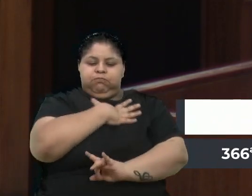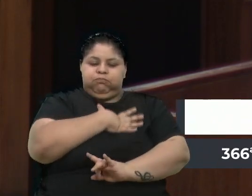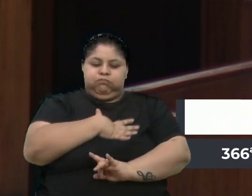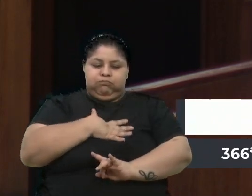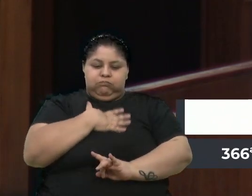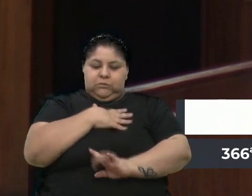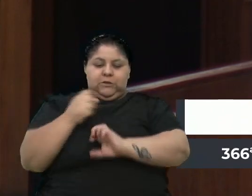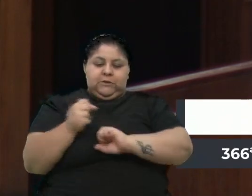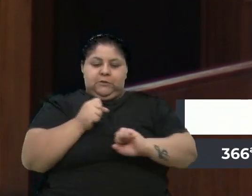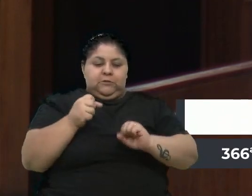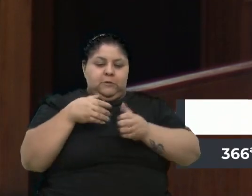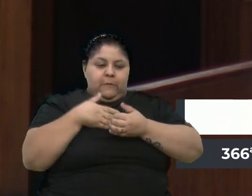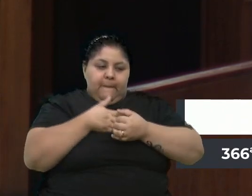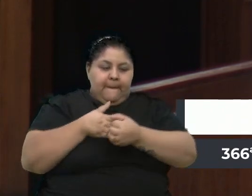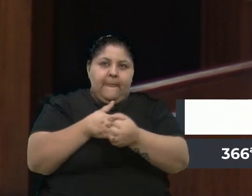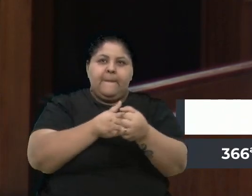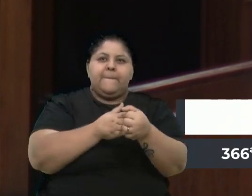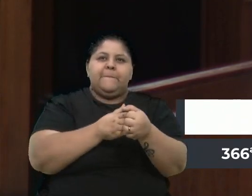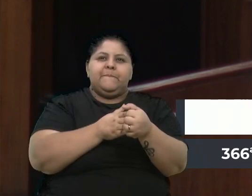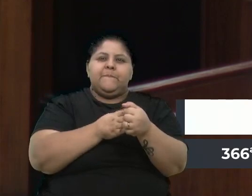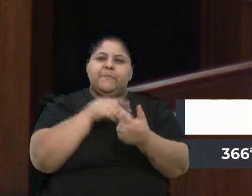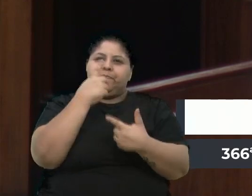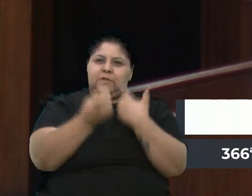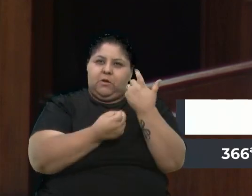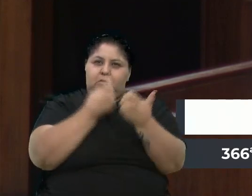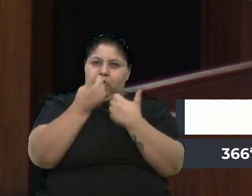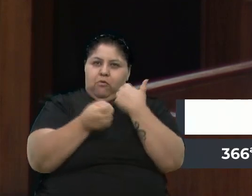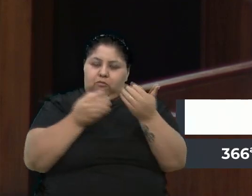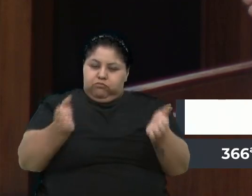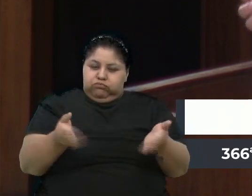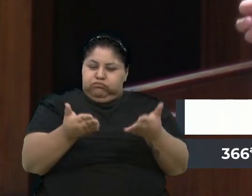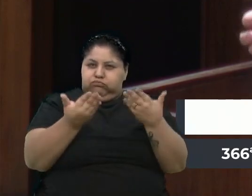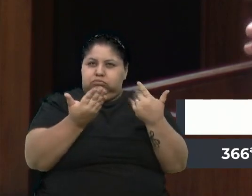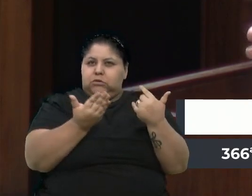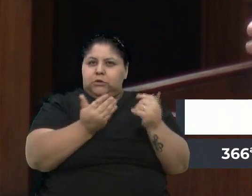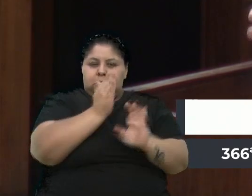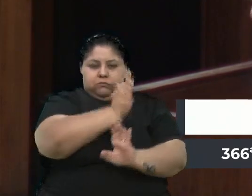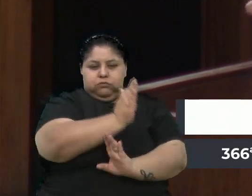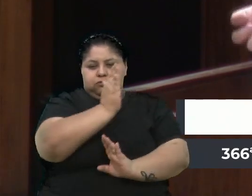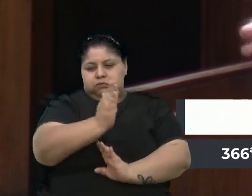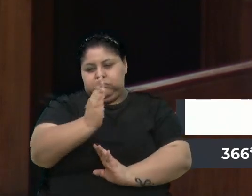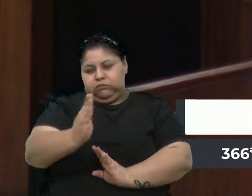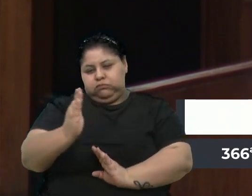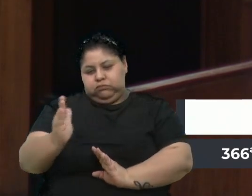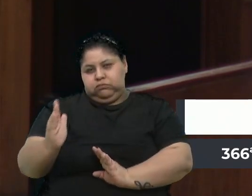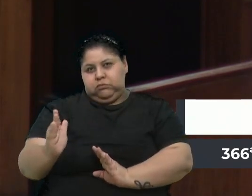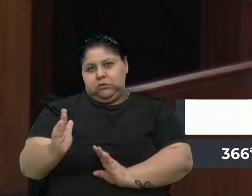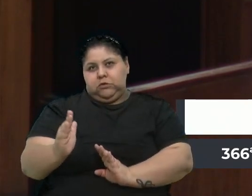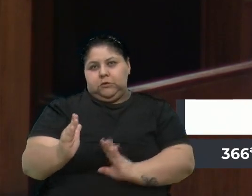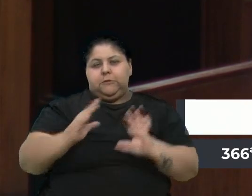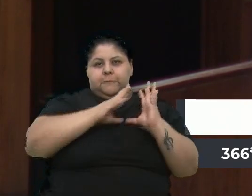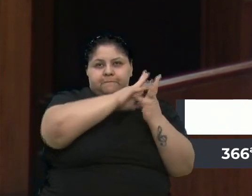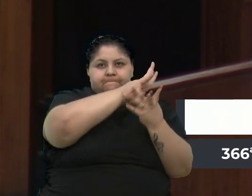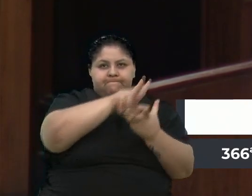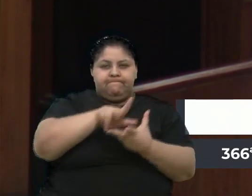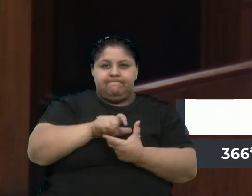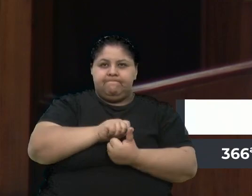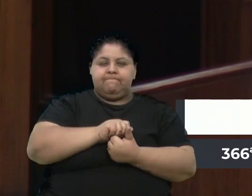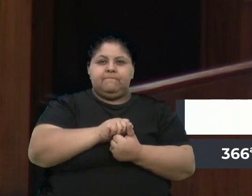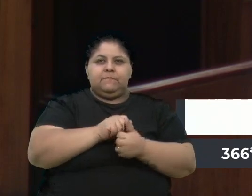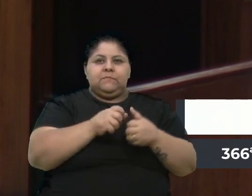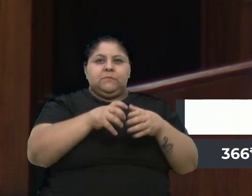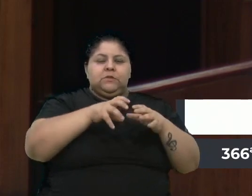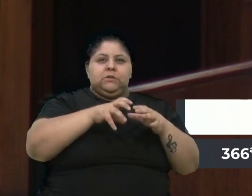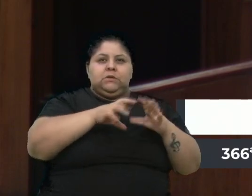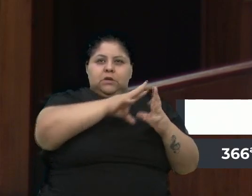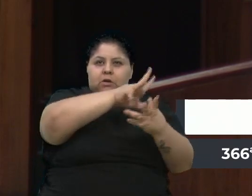poder acompanhar alguns desses eventos em loco, a Copa das Confederações, a Copa do Mundo, as